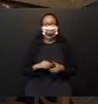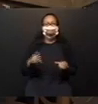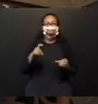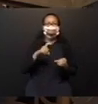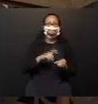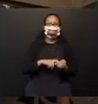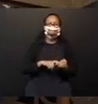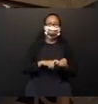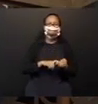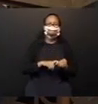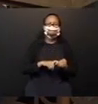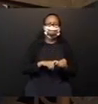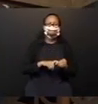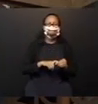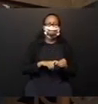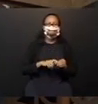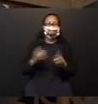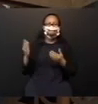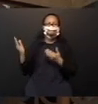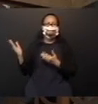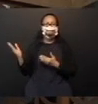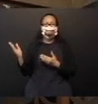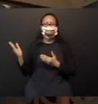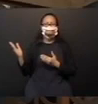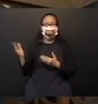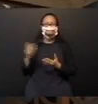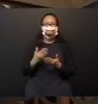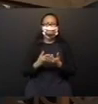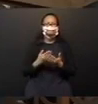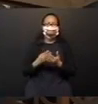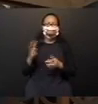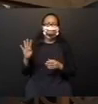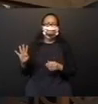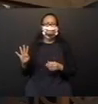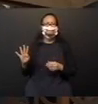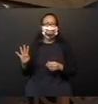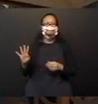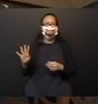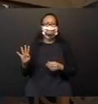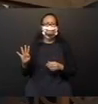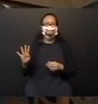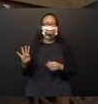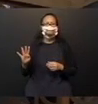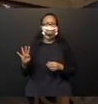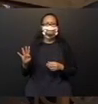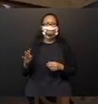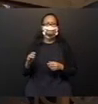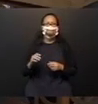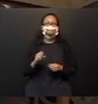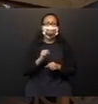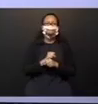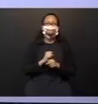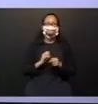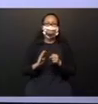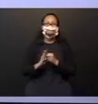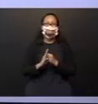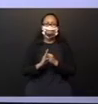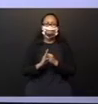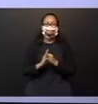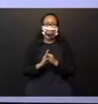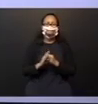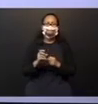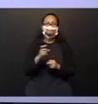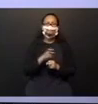Voltamos aqui na nossa rotina da aula 4. Olha, passamos pelo substantivo, adjetivo,